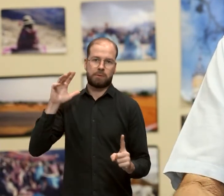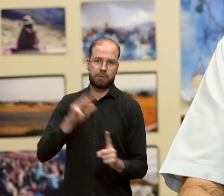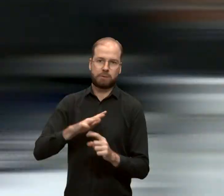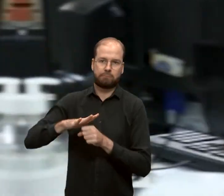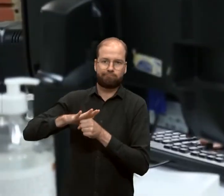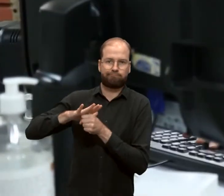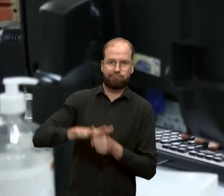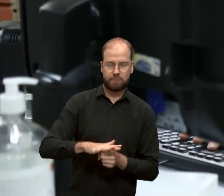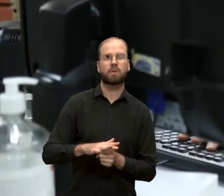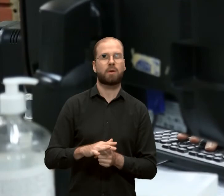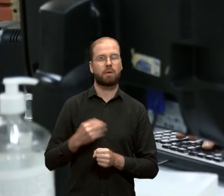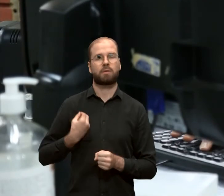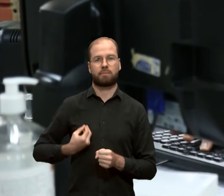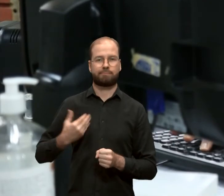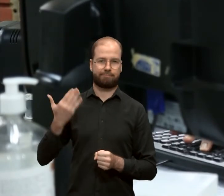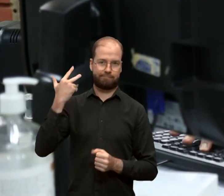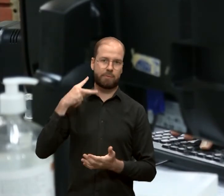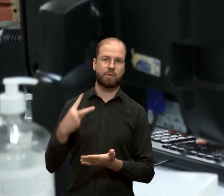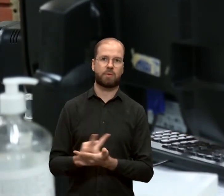acontecia.